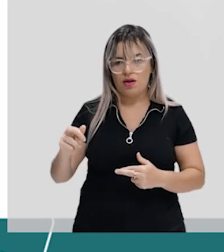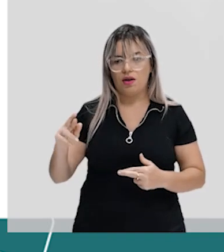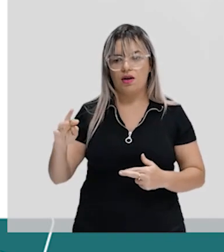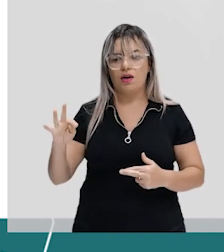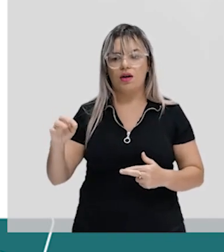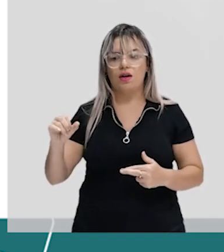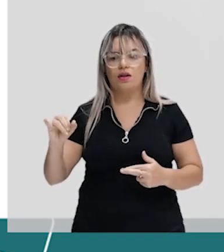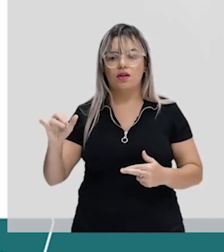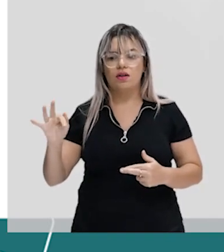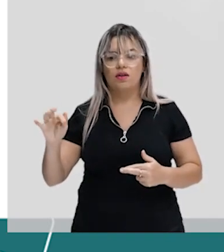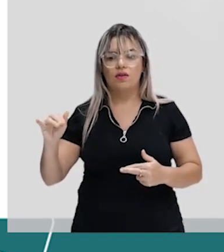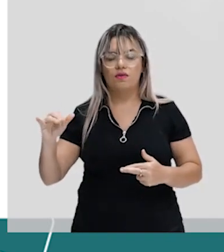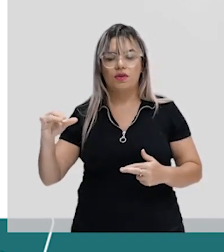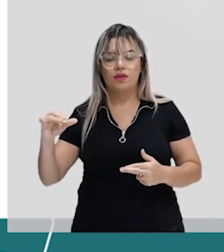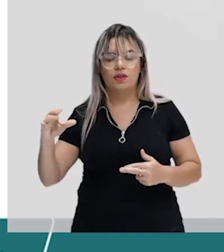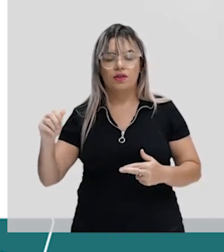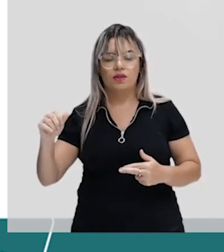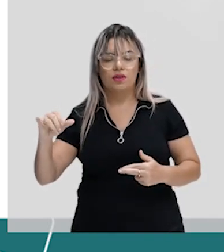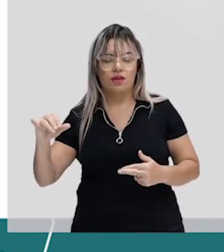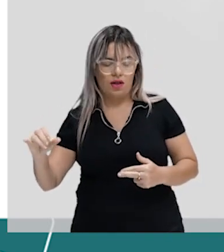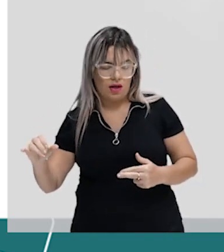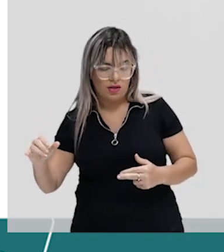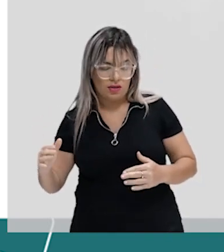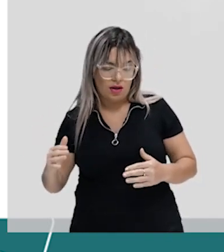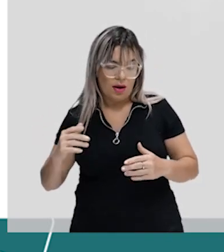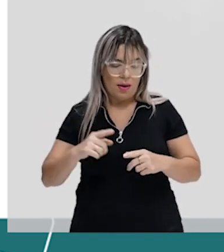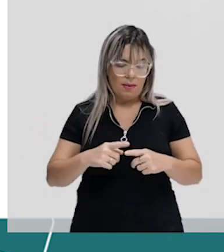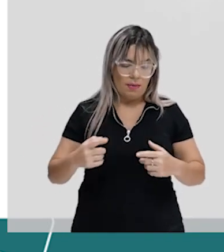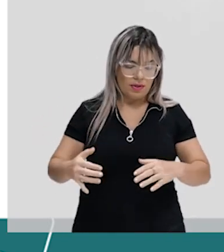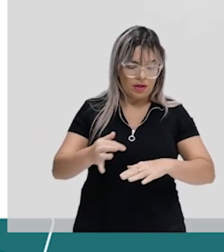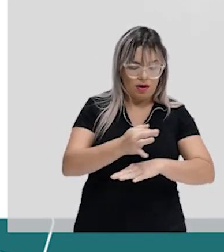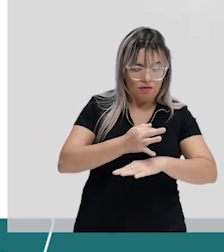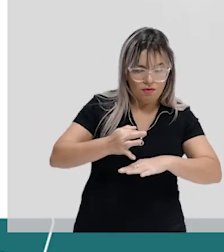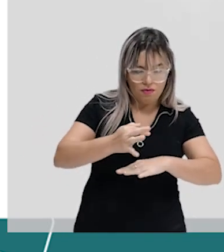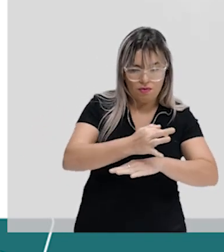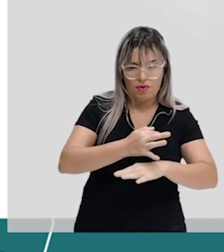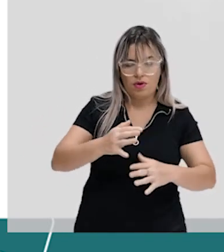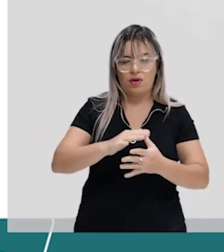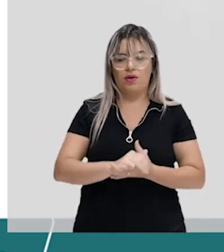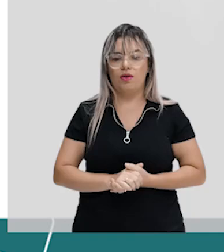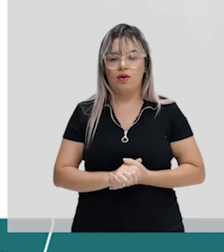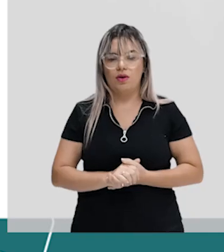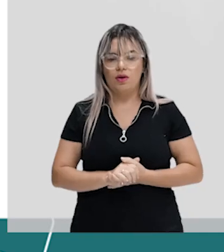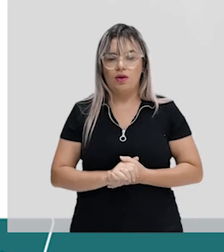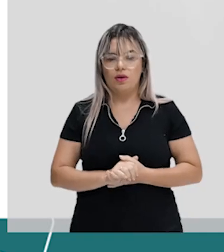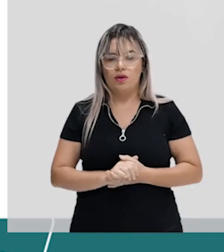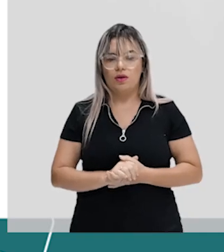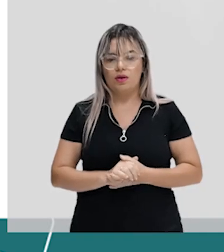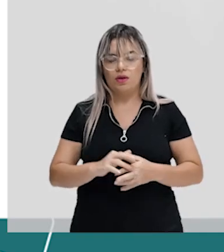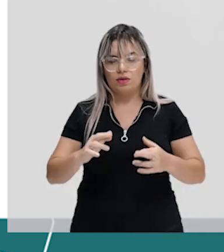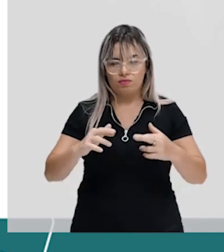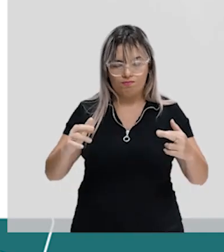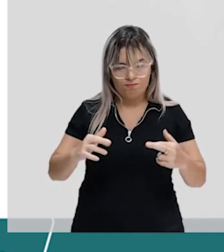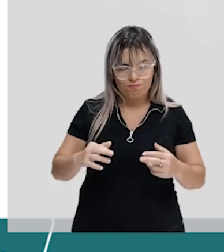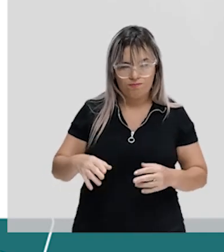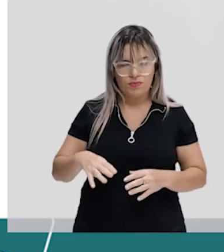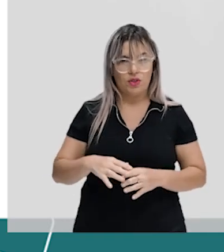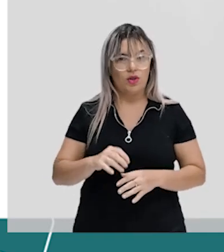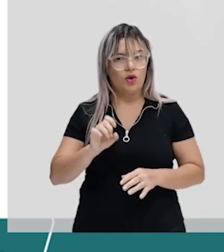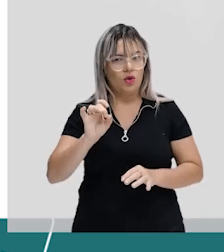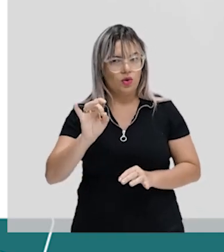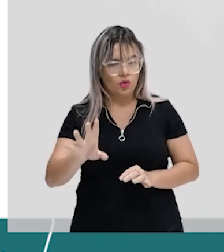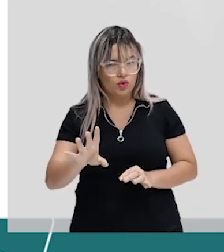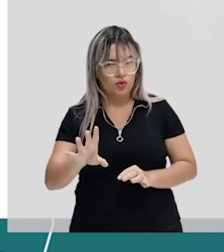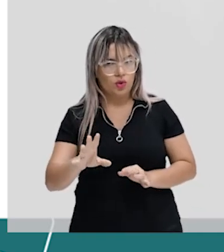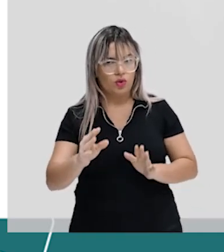a rígida formalidade. Bom, aqui é só uma pincelada, a gente vai falar mais